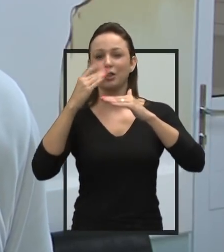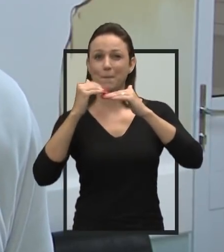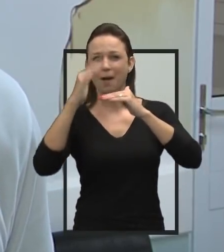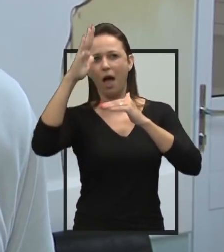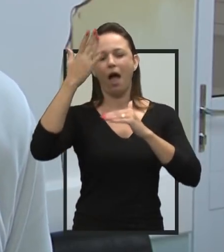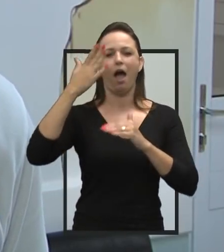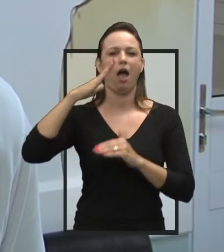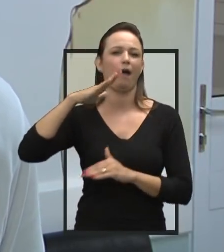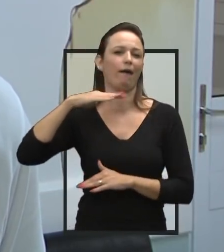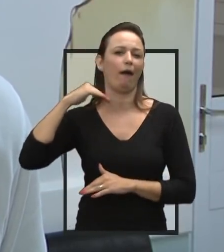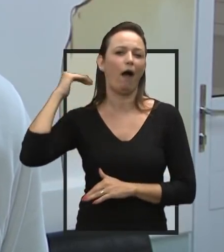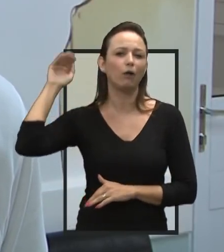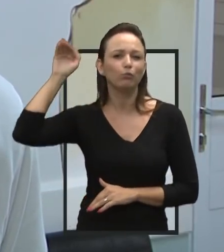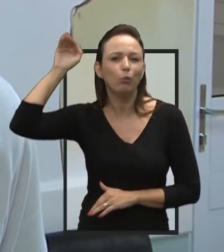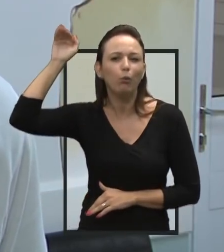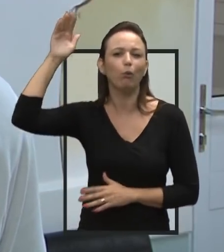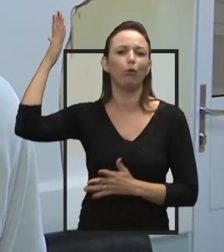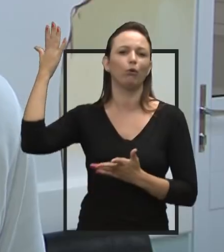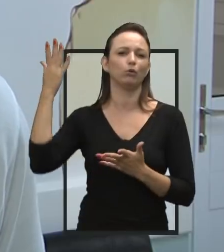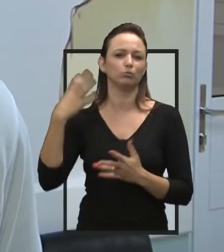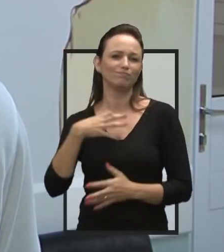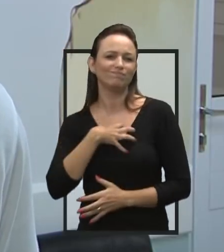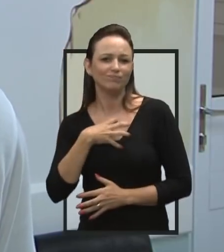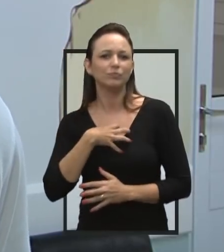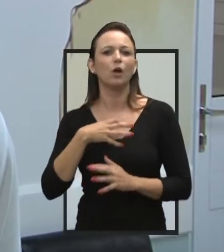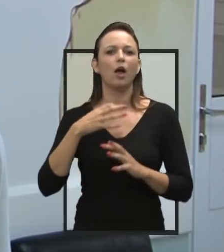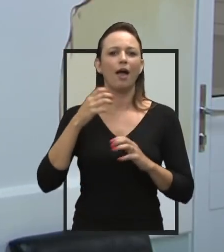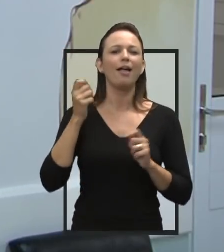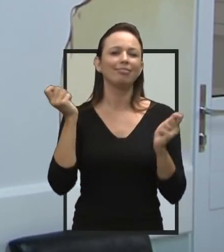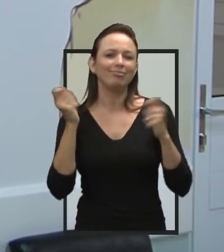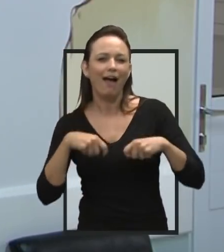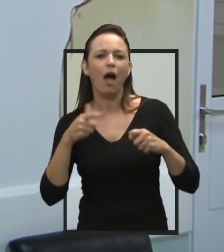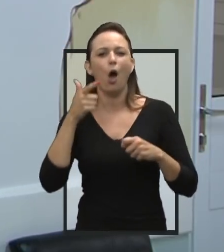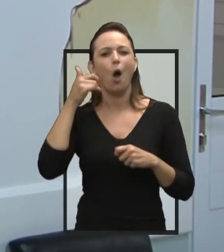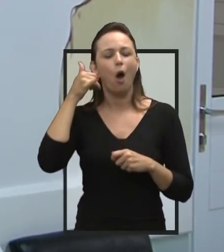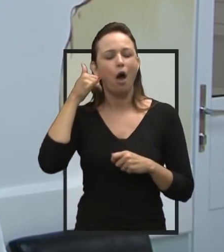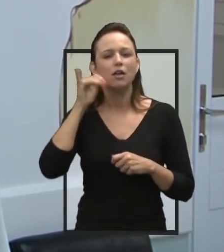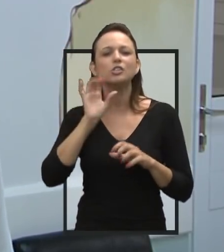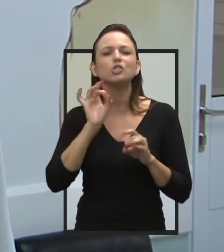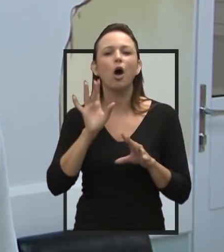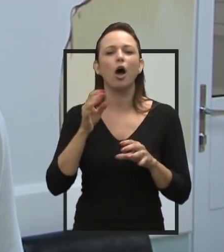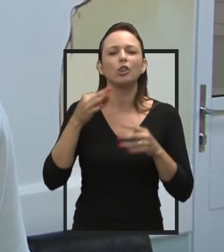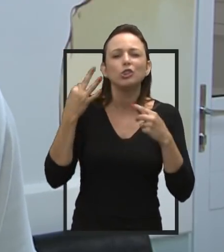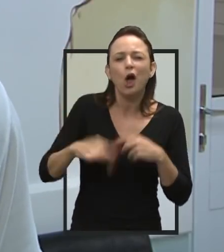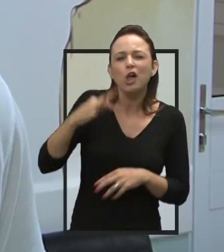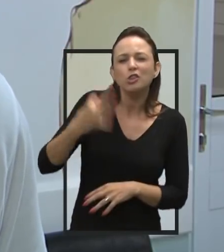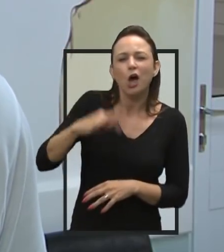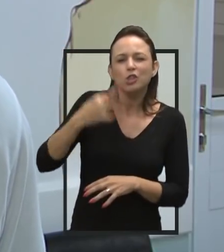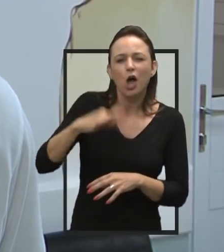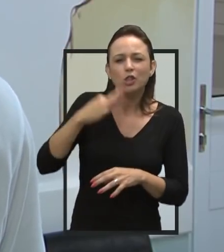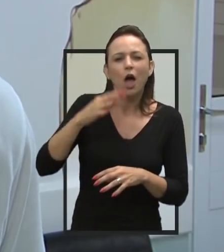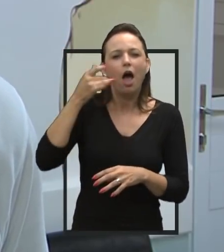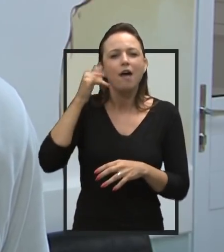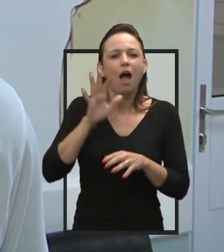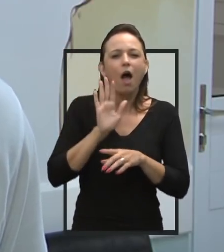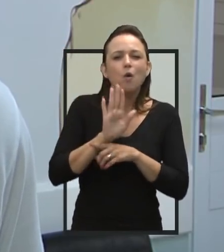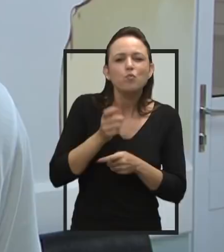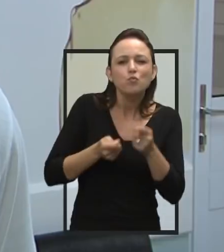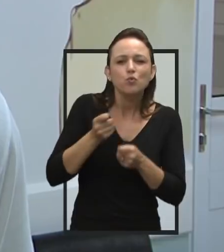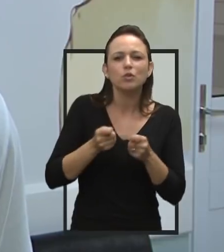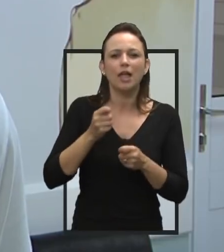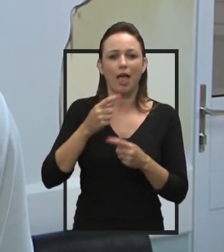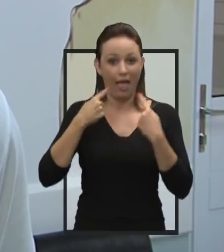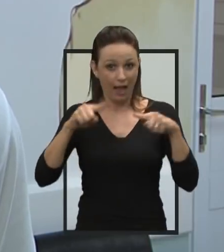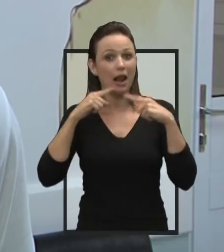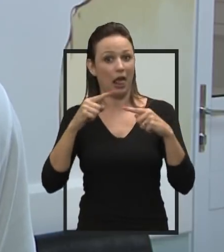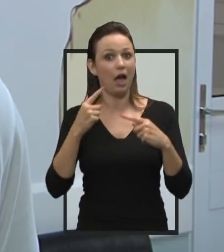os adultos, a conduta é mais bloqueador, tirador, apesar que os adultos também, em algumas situações,